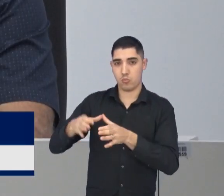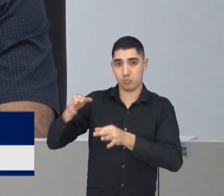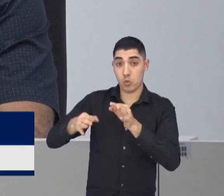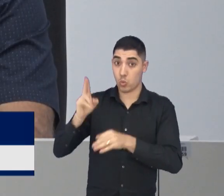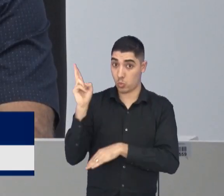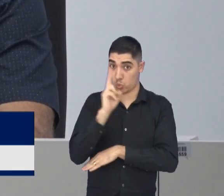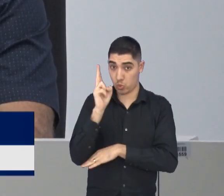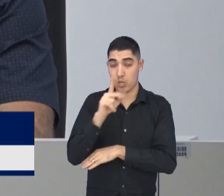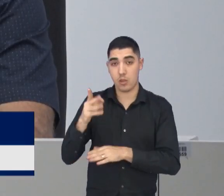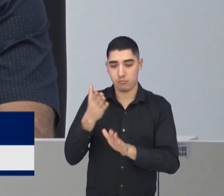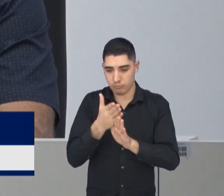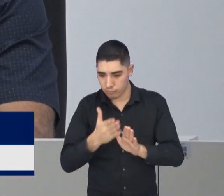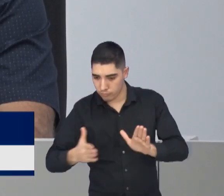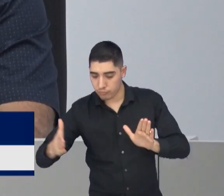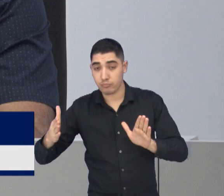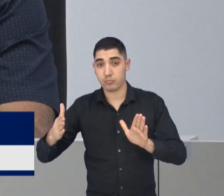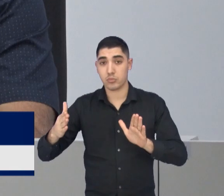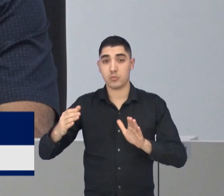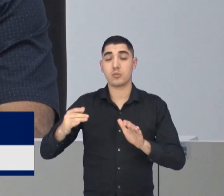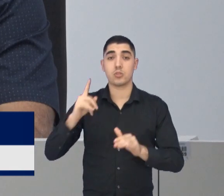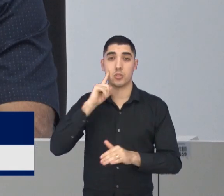Término do prazo para emendas